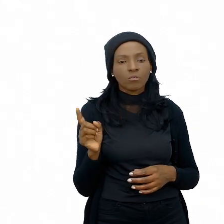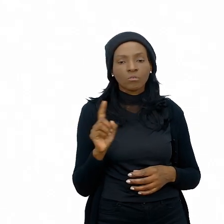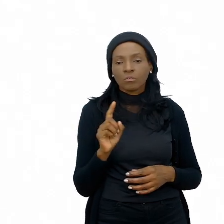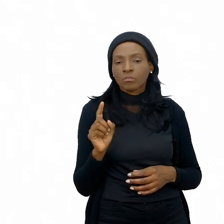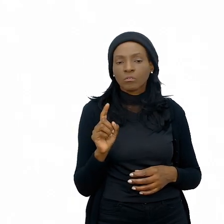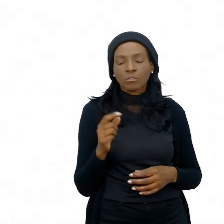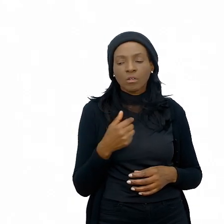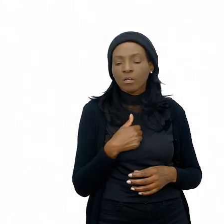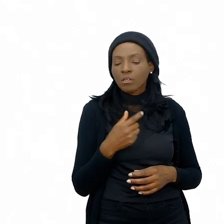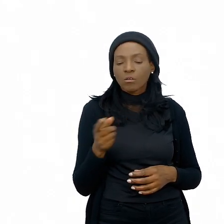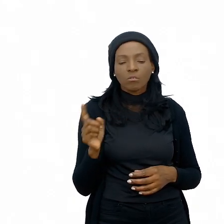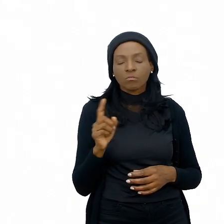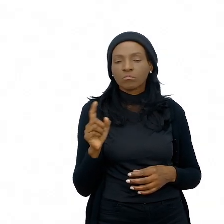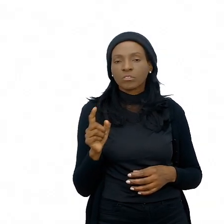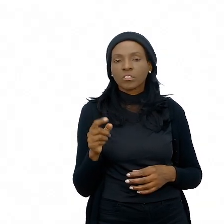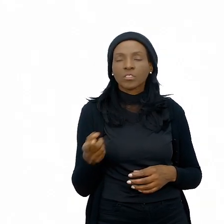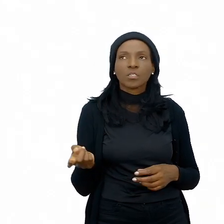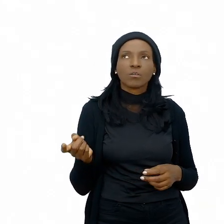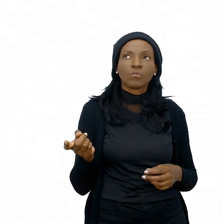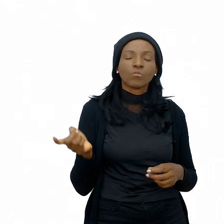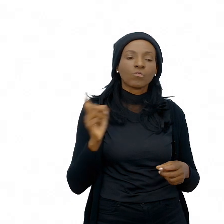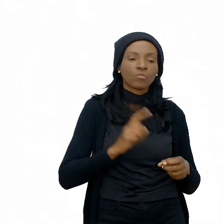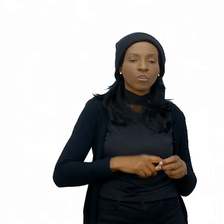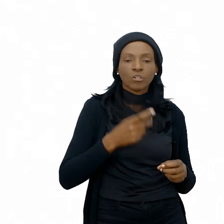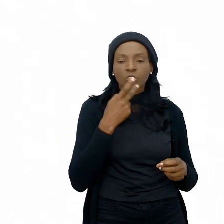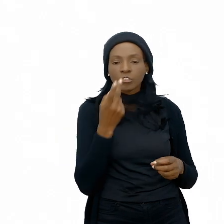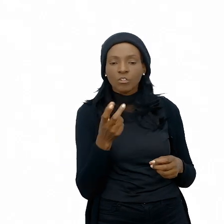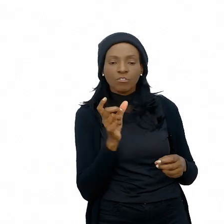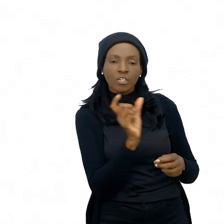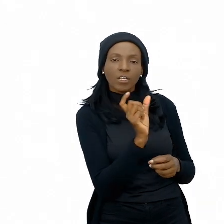não reforce nenhuma sílaba, nenhum